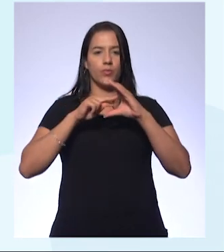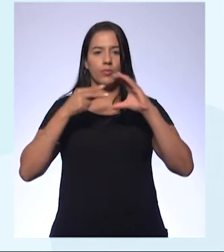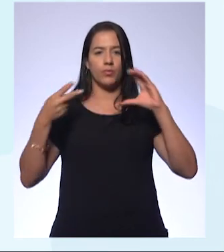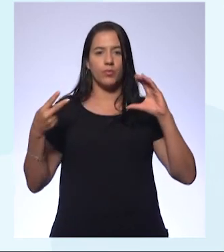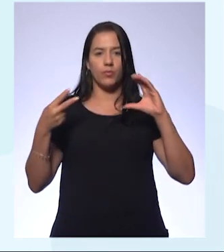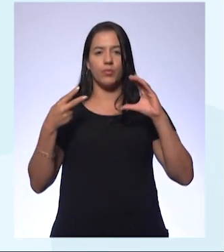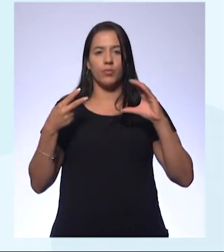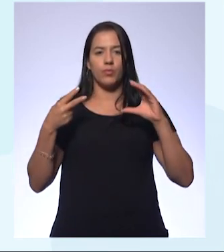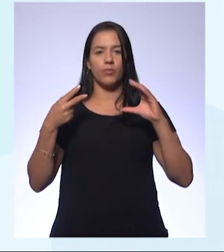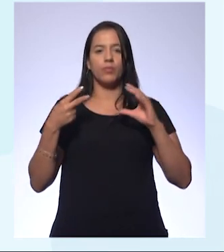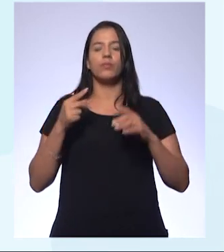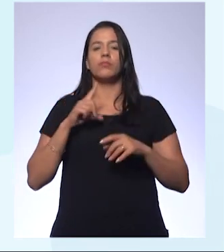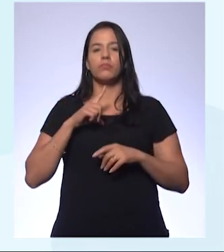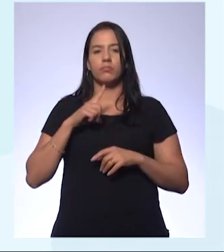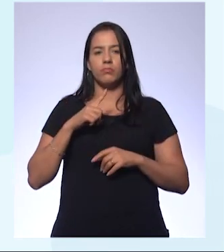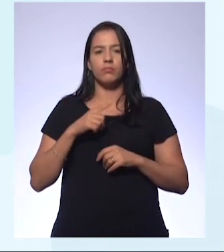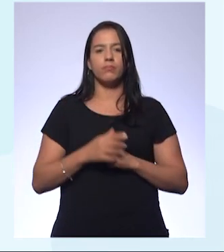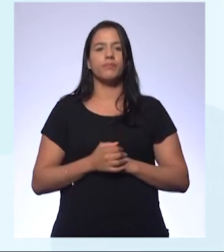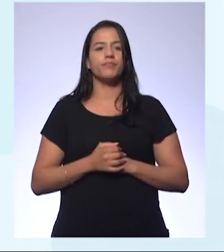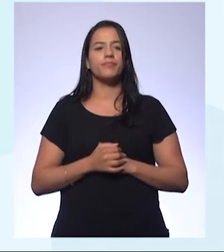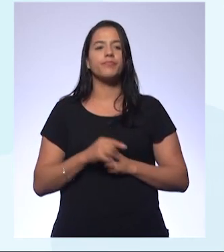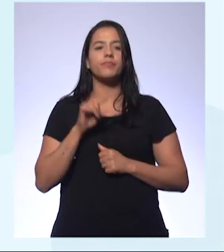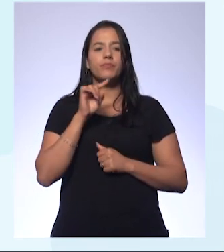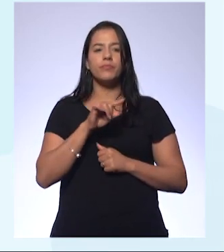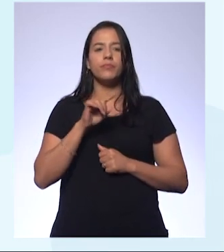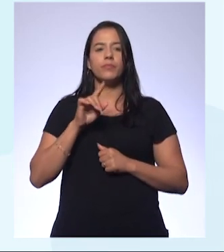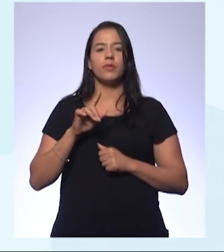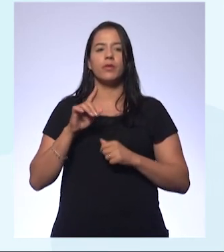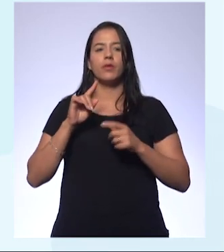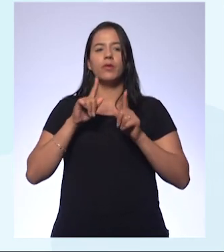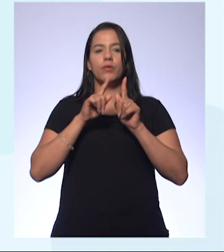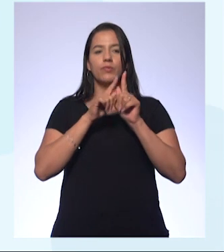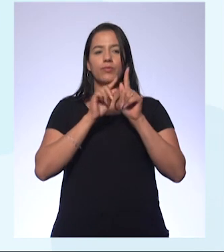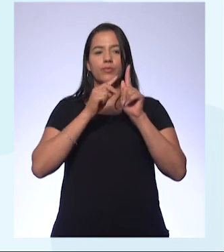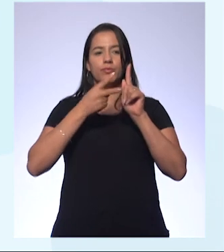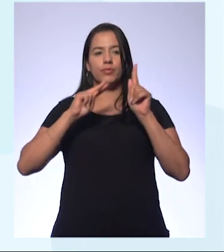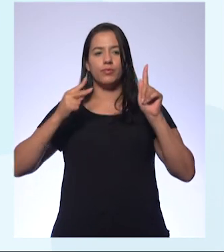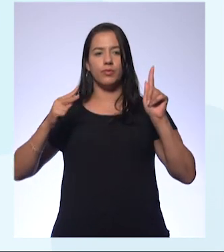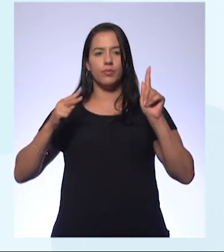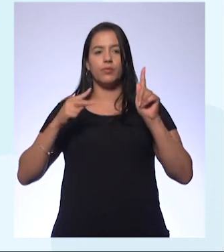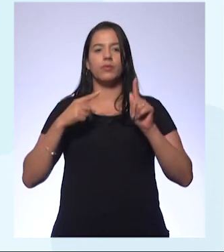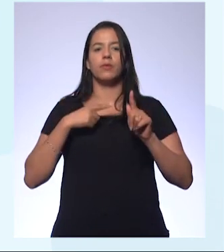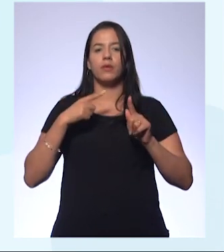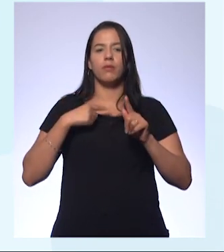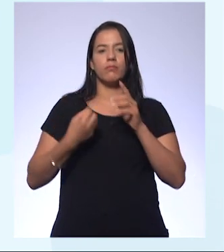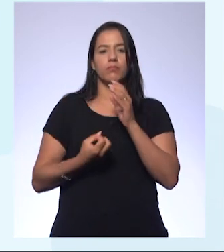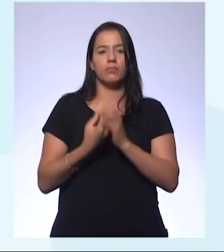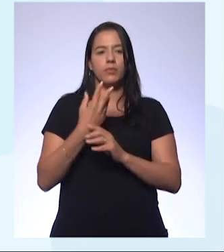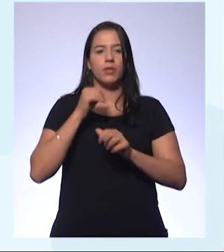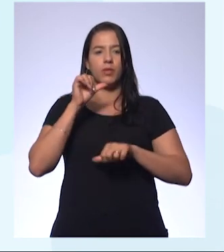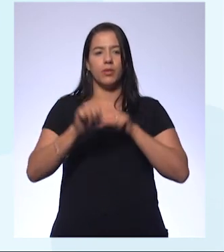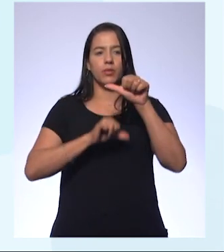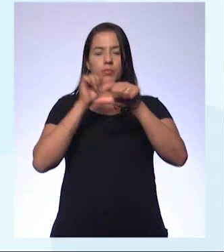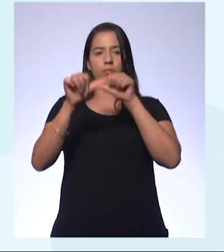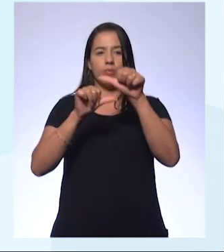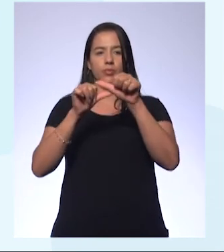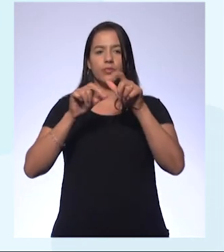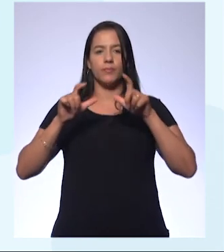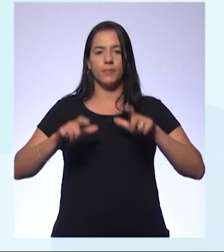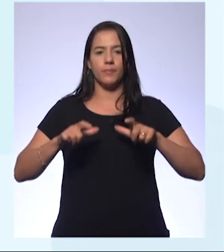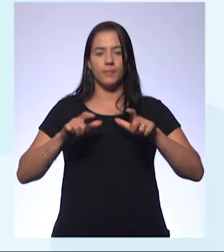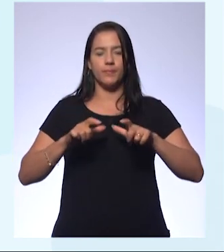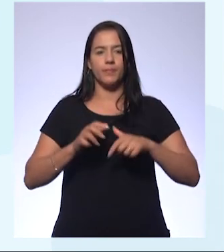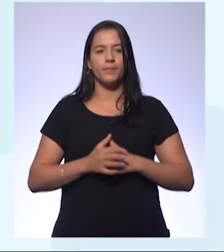homólogos? O genótipo é a constituição genética de um organismo e muda por influência do